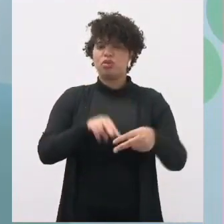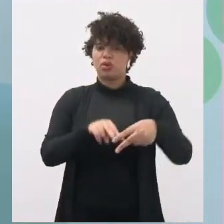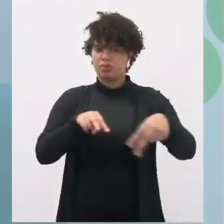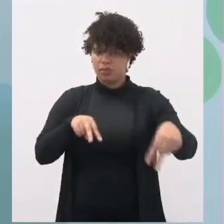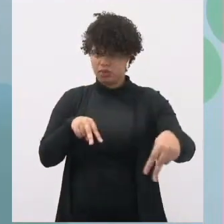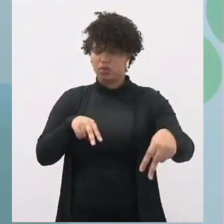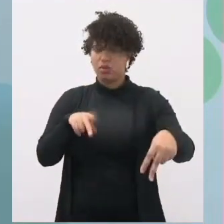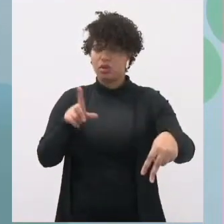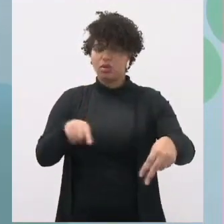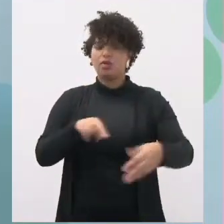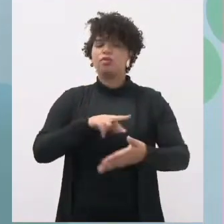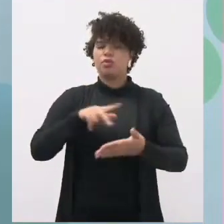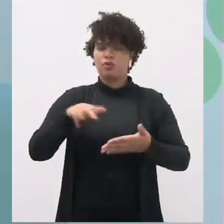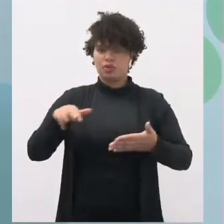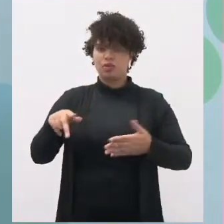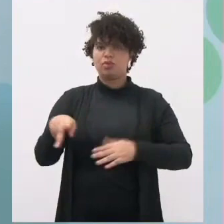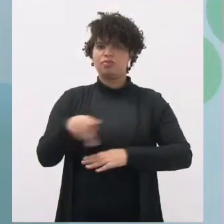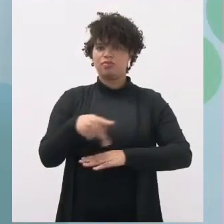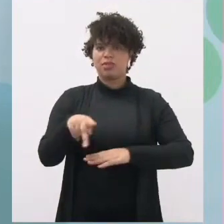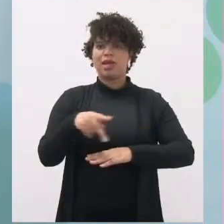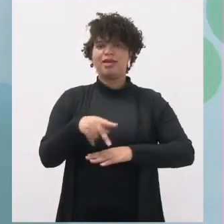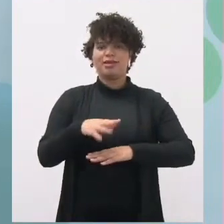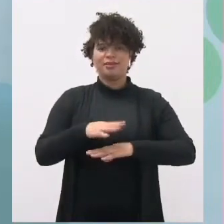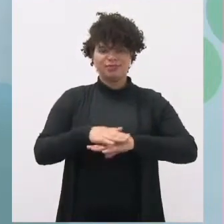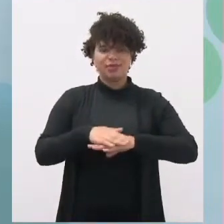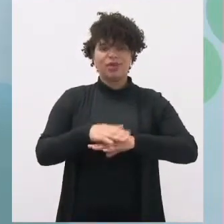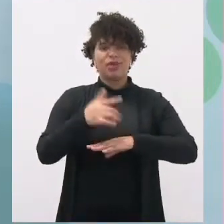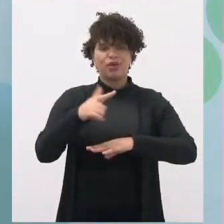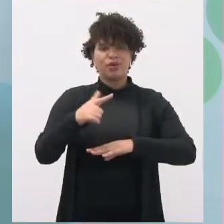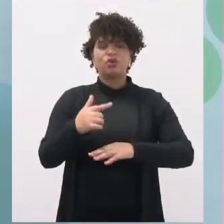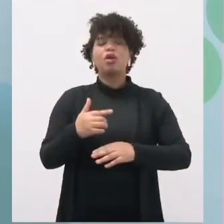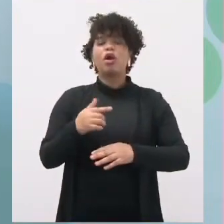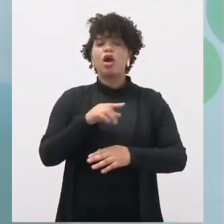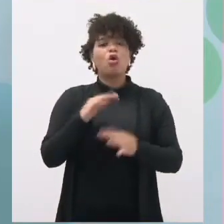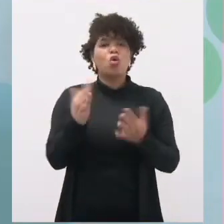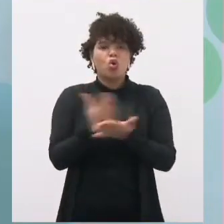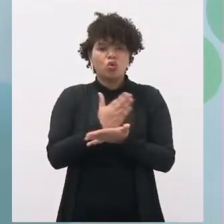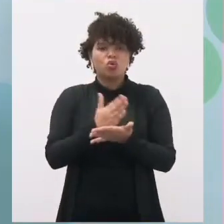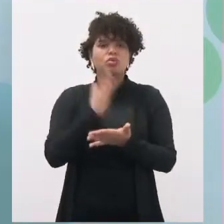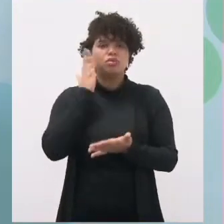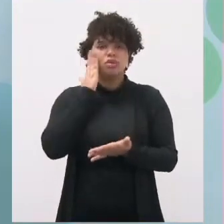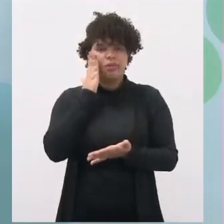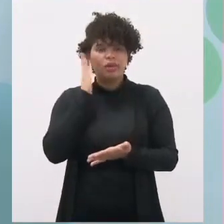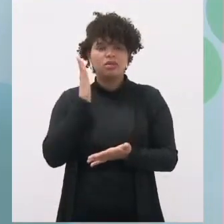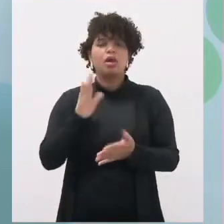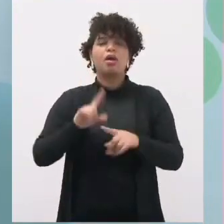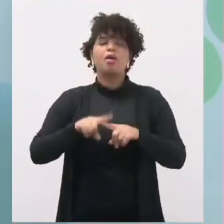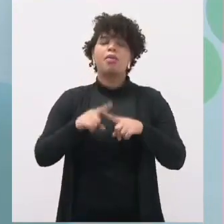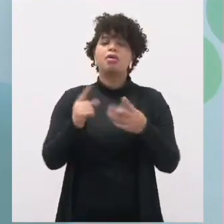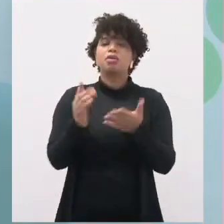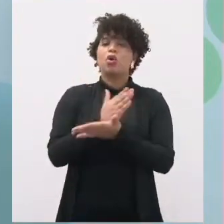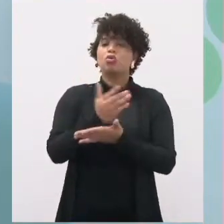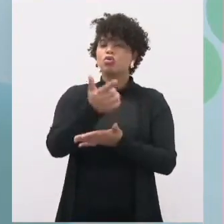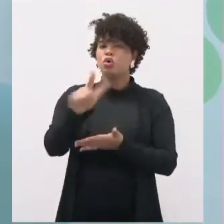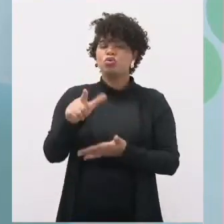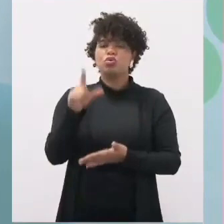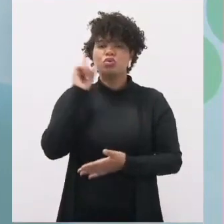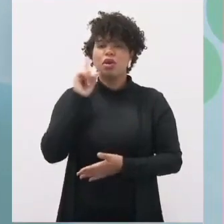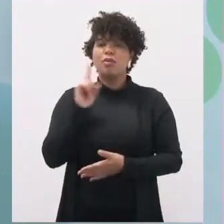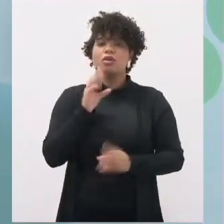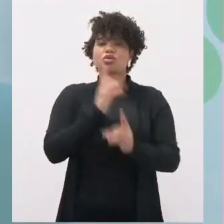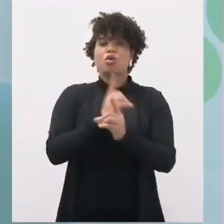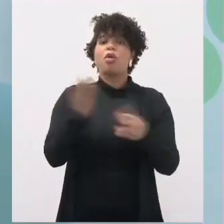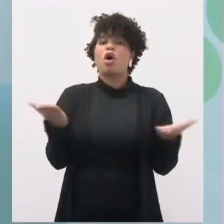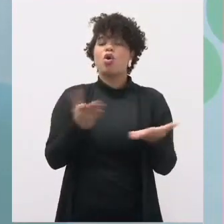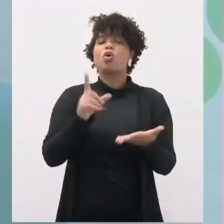que muitos professores agora vão começar a descobrir. Muitos deles já sabiam, mas uma grande parte, não muitos, uma grande parte está descobrindo e também